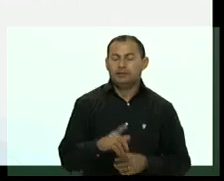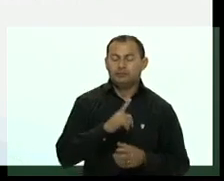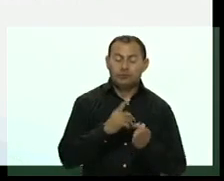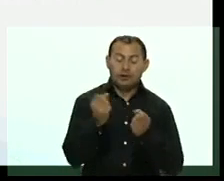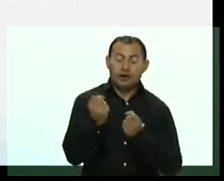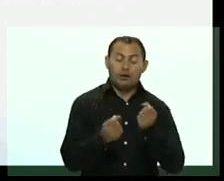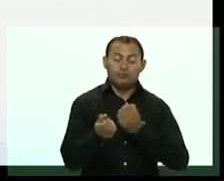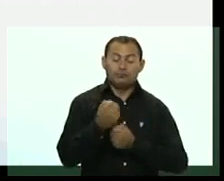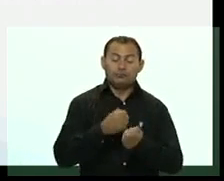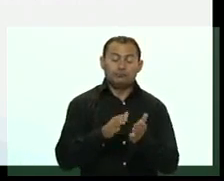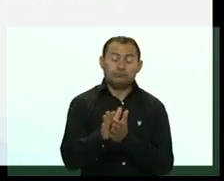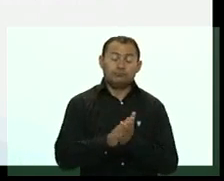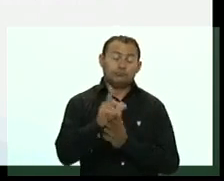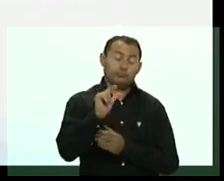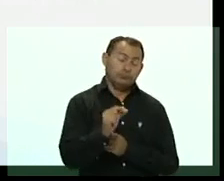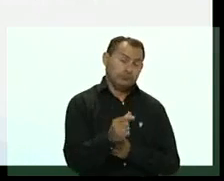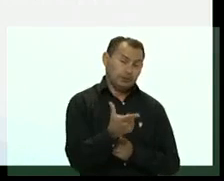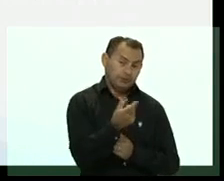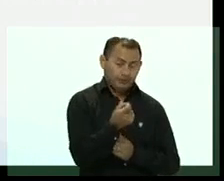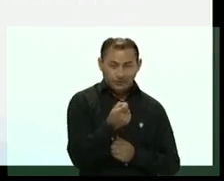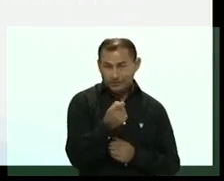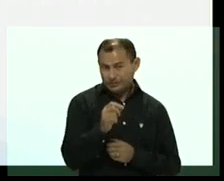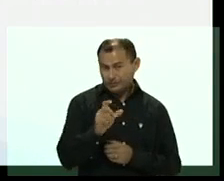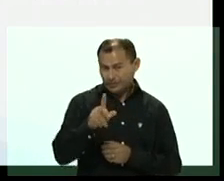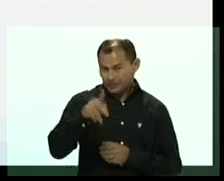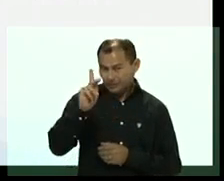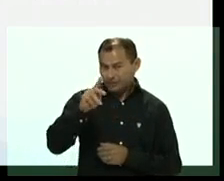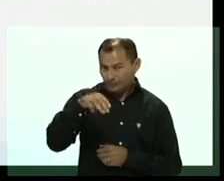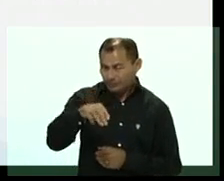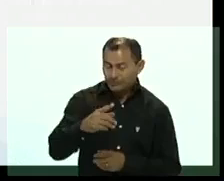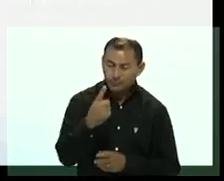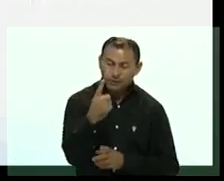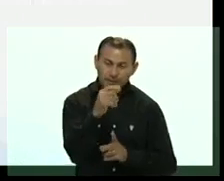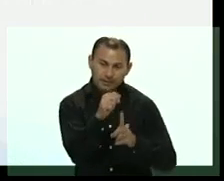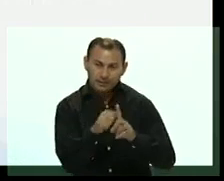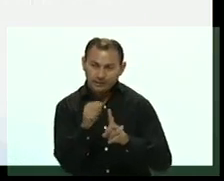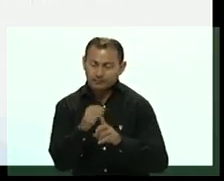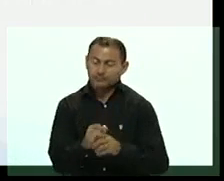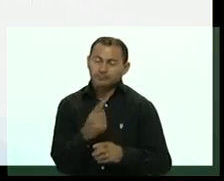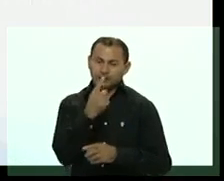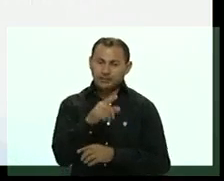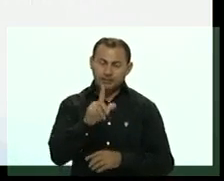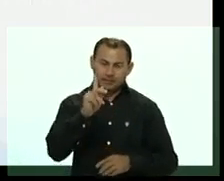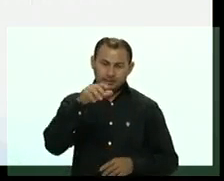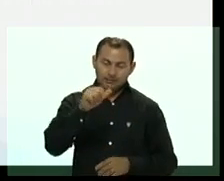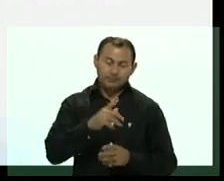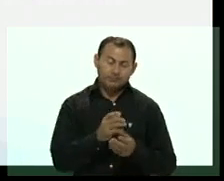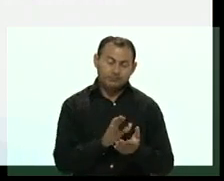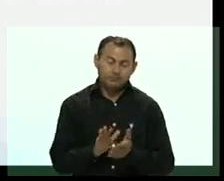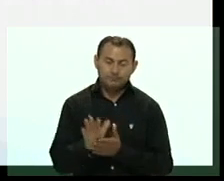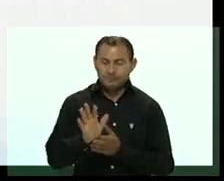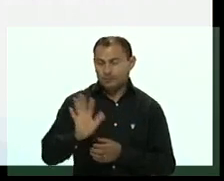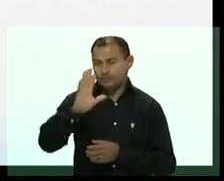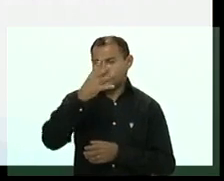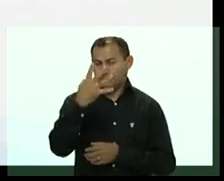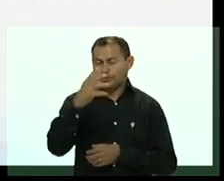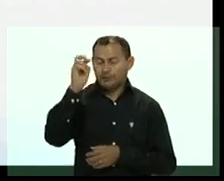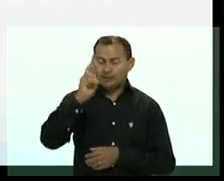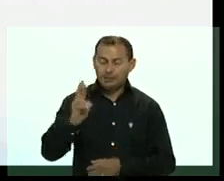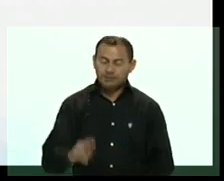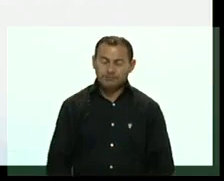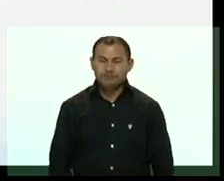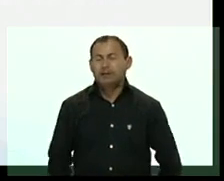tem um carro econômico, ele faz 20 km por litro de combustível, Se cada litro de combustível custa